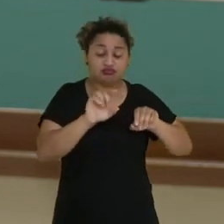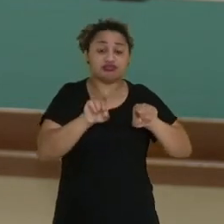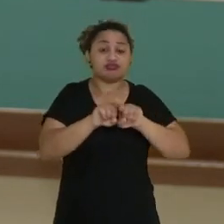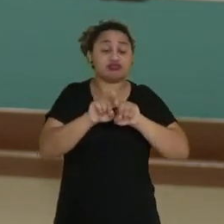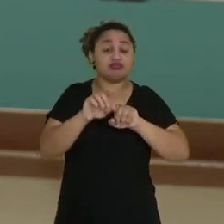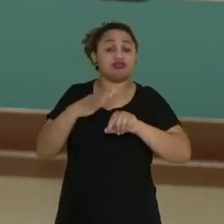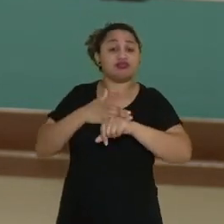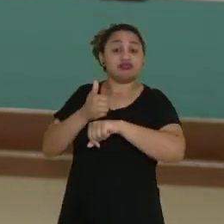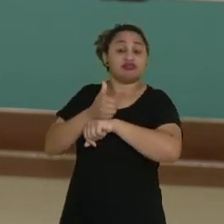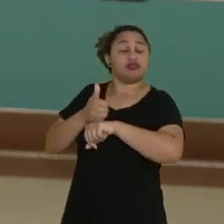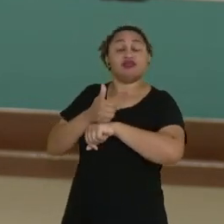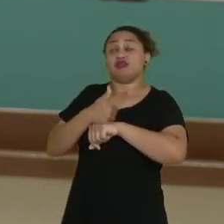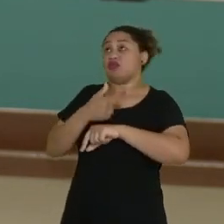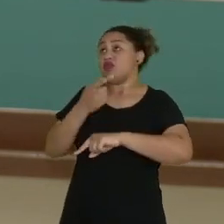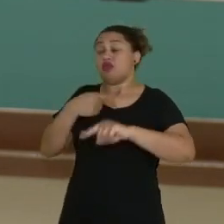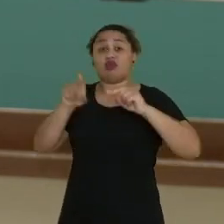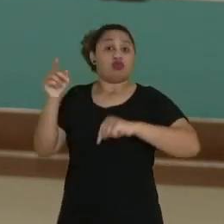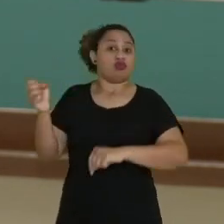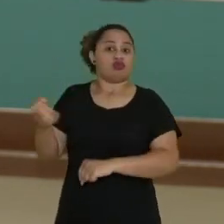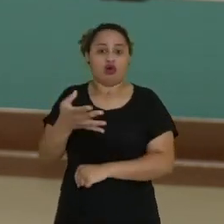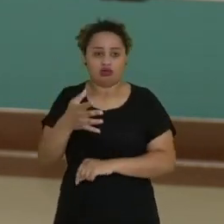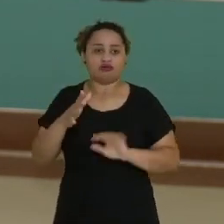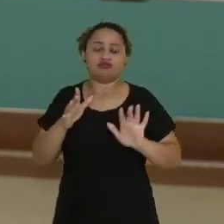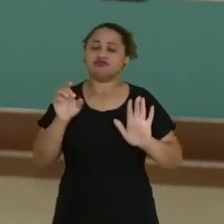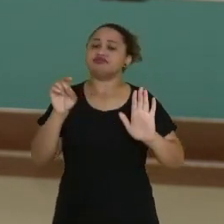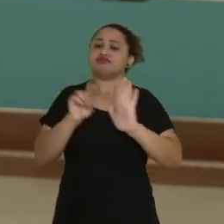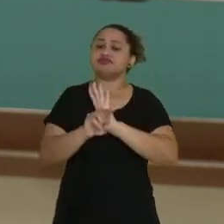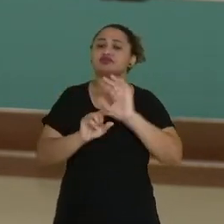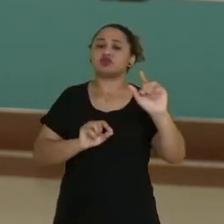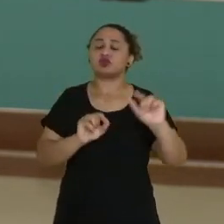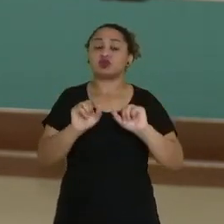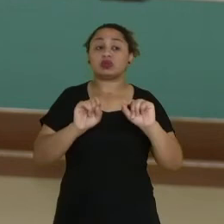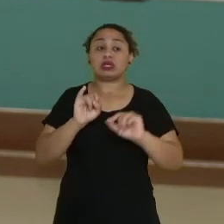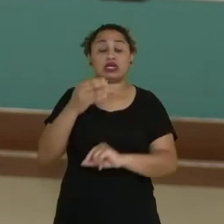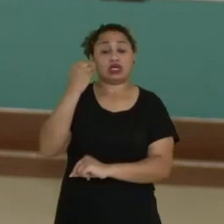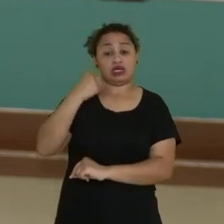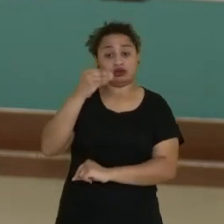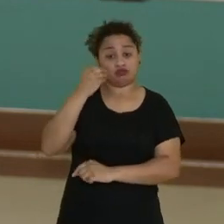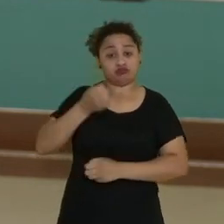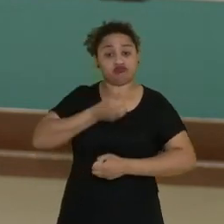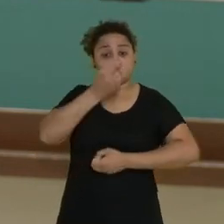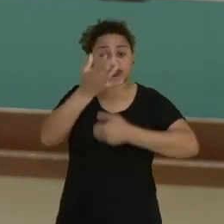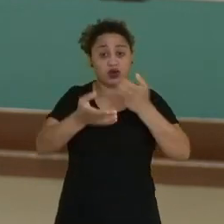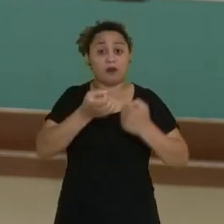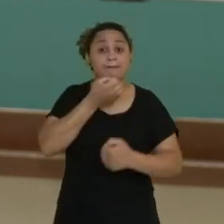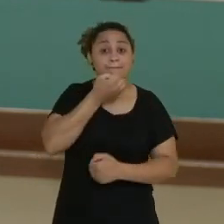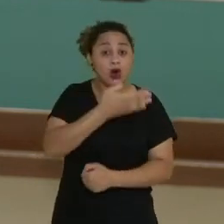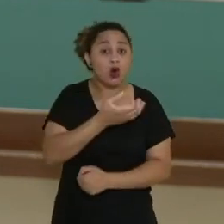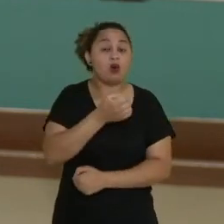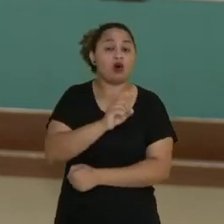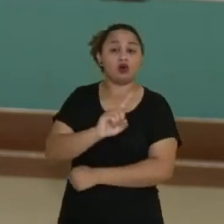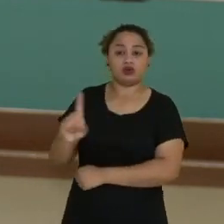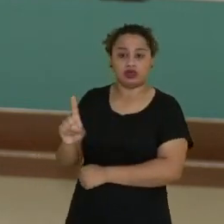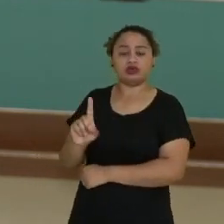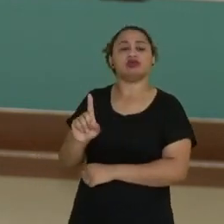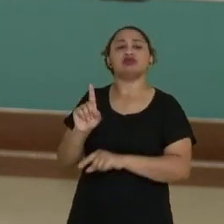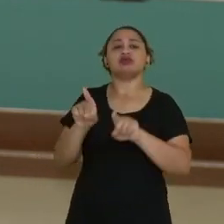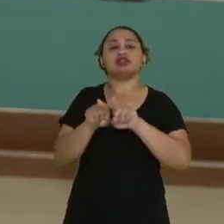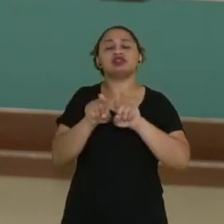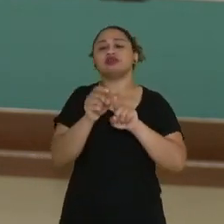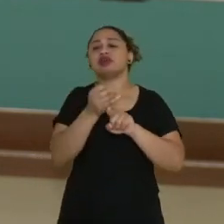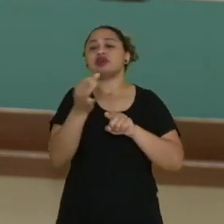minha profissão. A questão é se a experiência relatada foi positiva ou não e quais são as